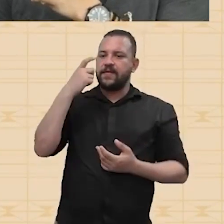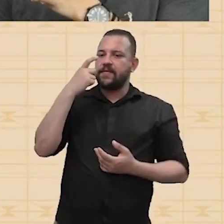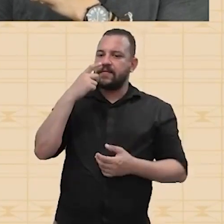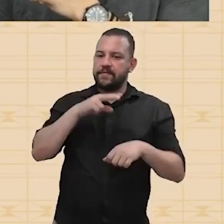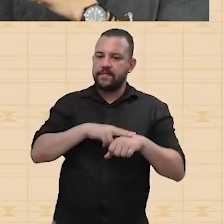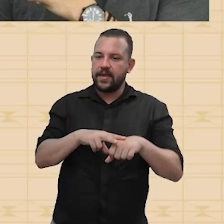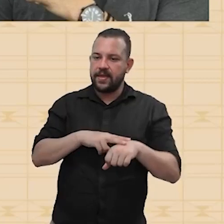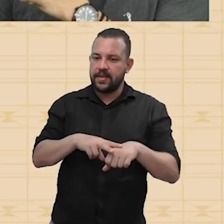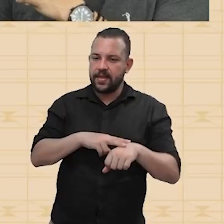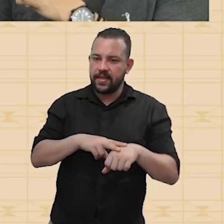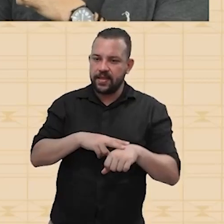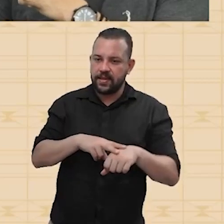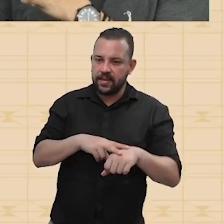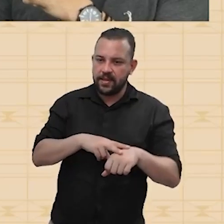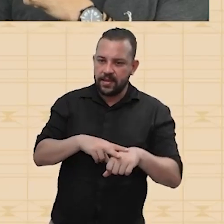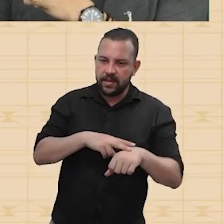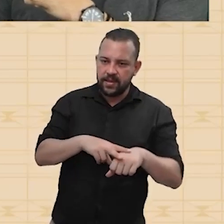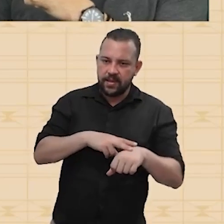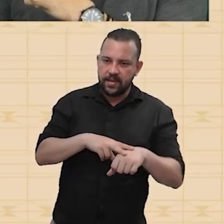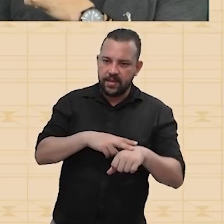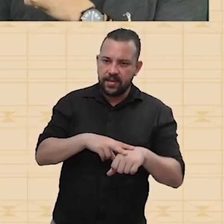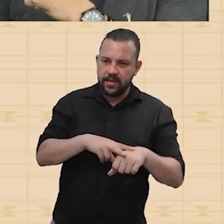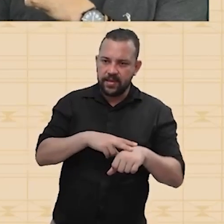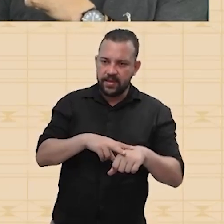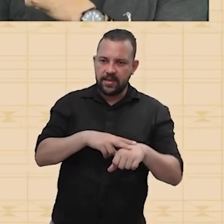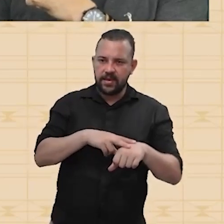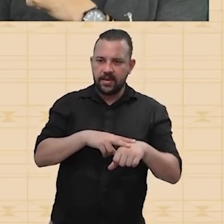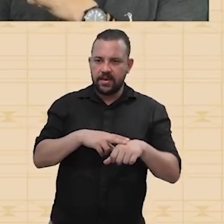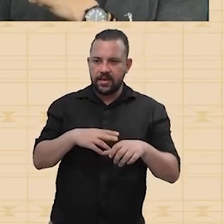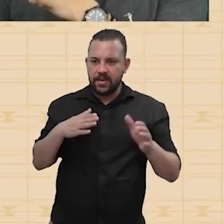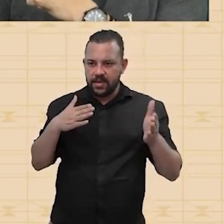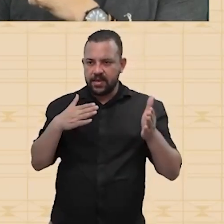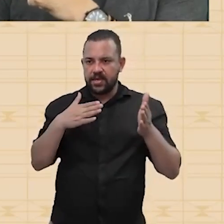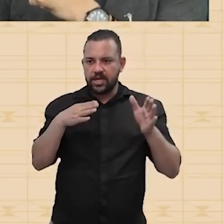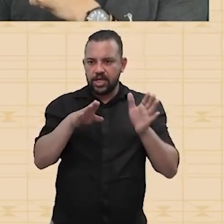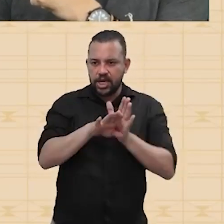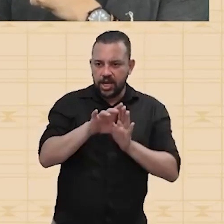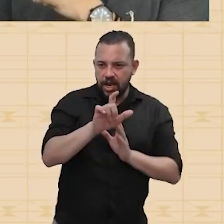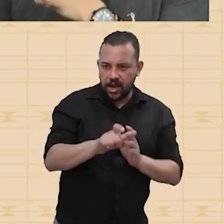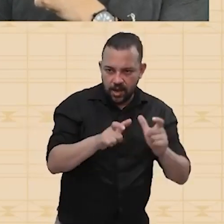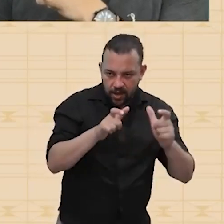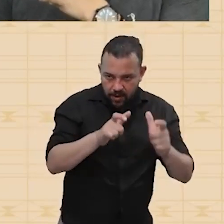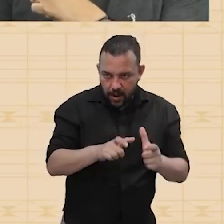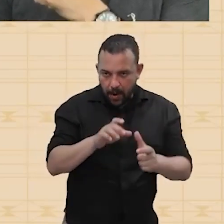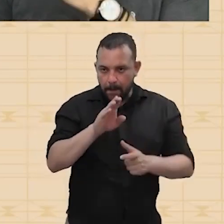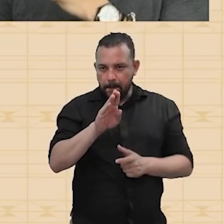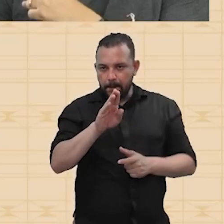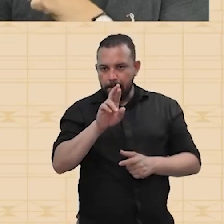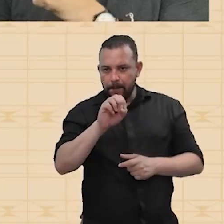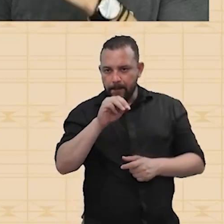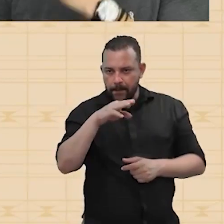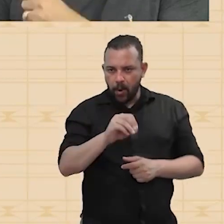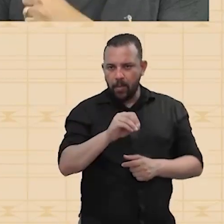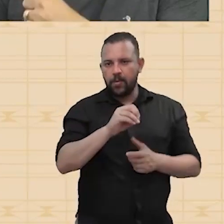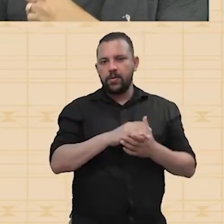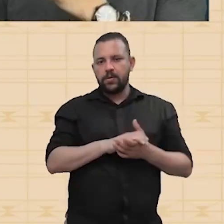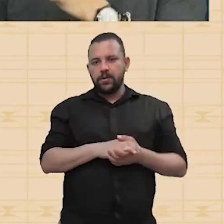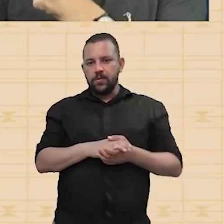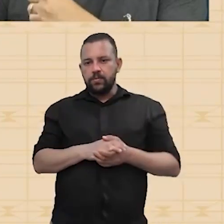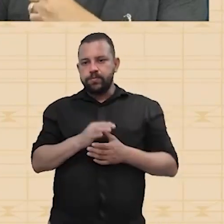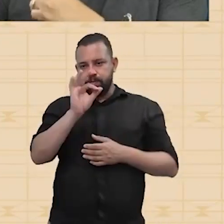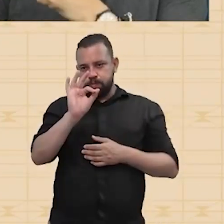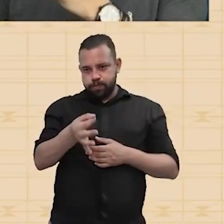Tu vai chegar exatamente em quem? No bromo. Então quer dizer que estamos certos. O